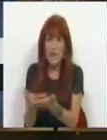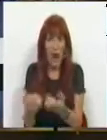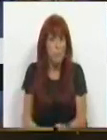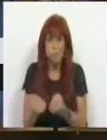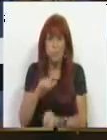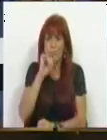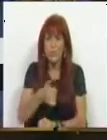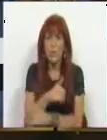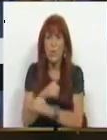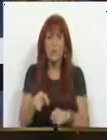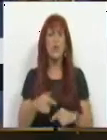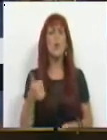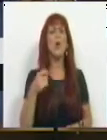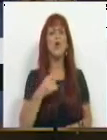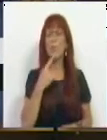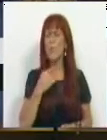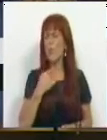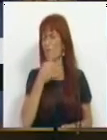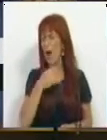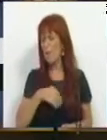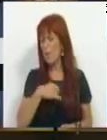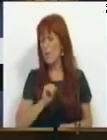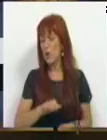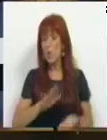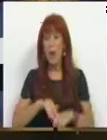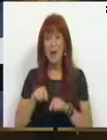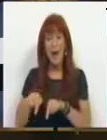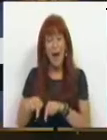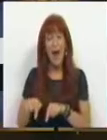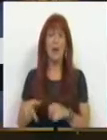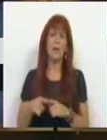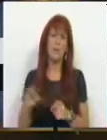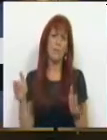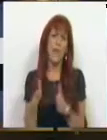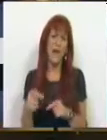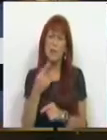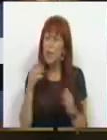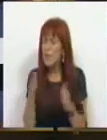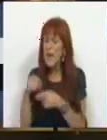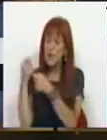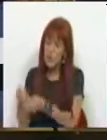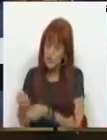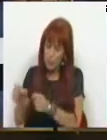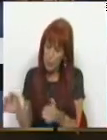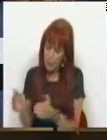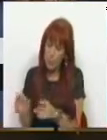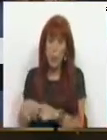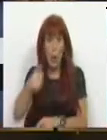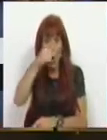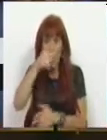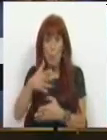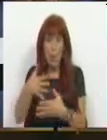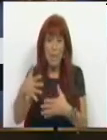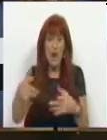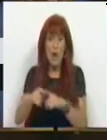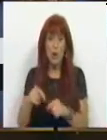mercado. O Bloco de Esquerda há muito que tem dirigido as suas preocupações a este universo de pequenas e muito pequenas explorações que ocupam a